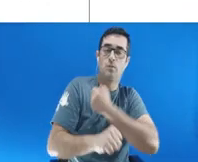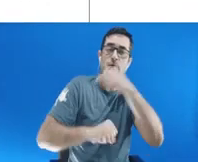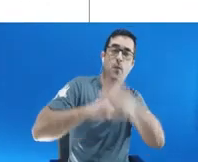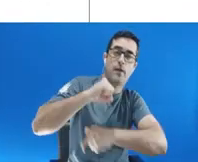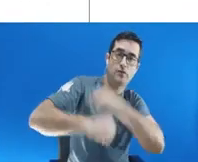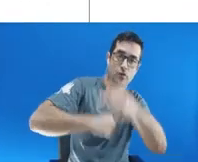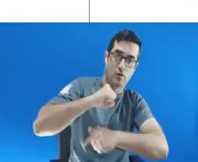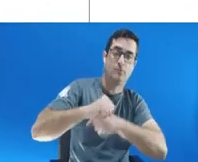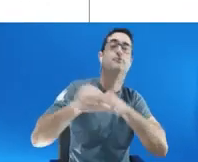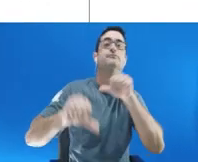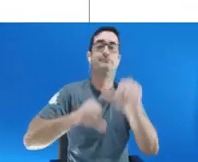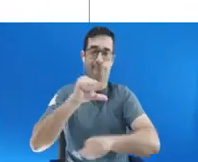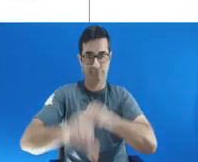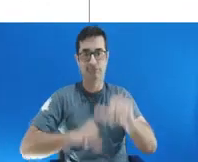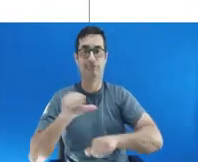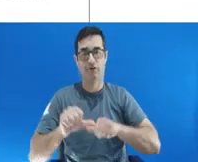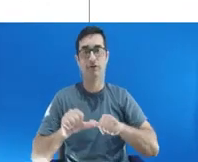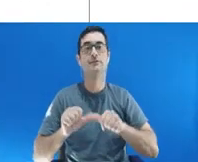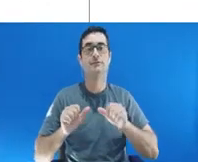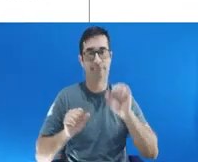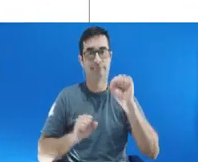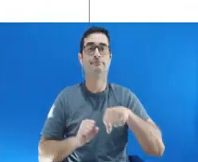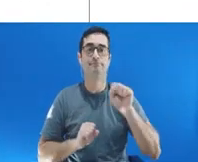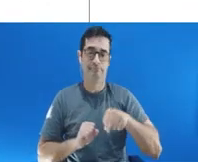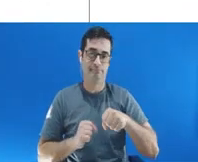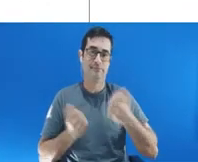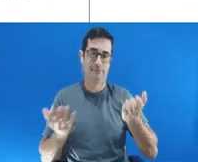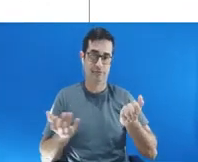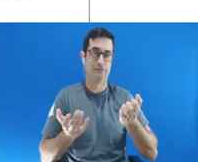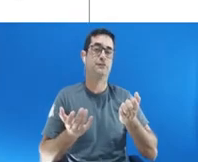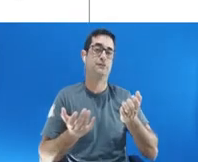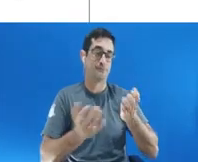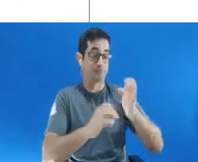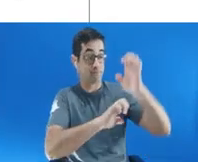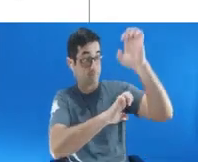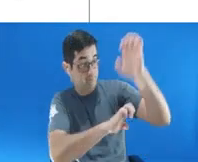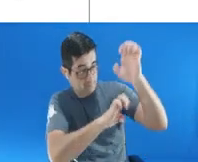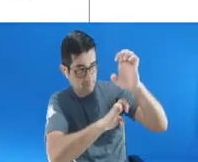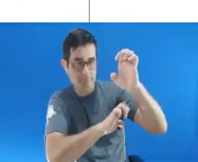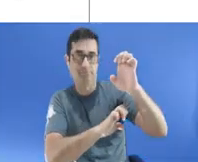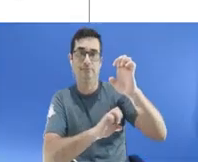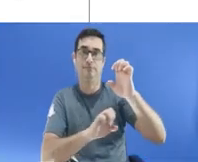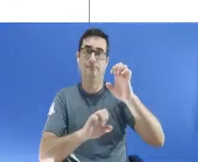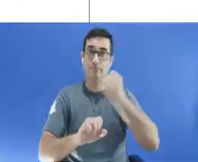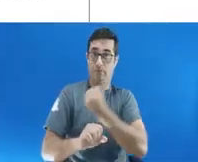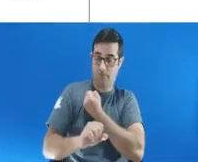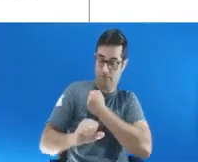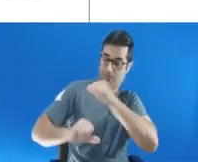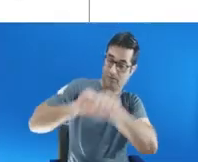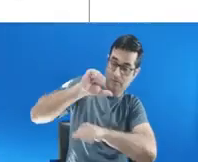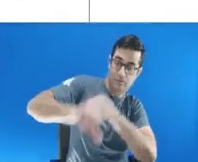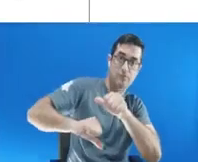num período segue o número atômico. Aumentou o número atômico, aumenta a carga nuclear